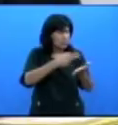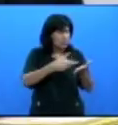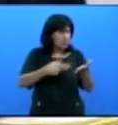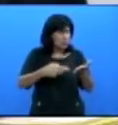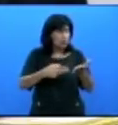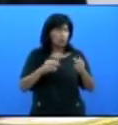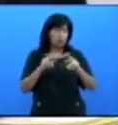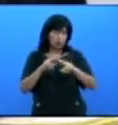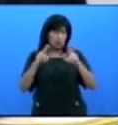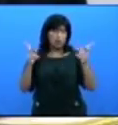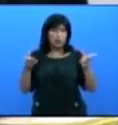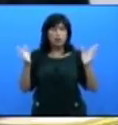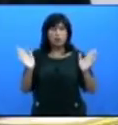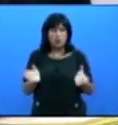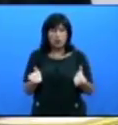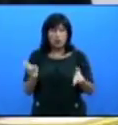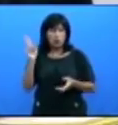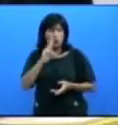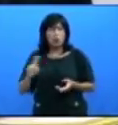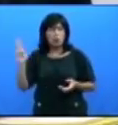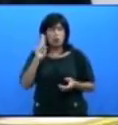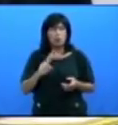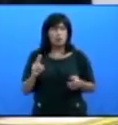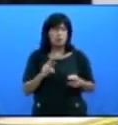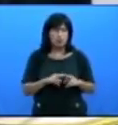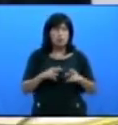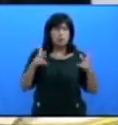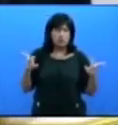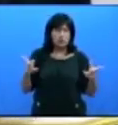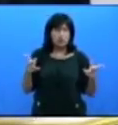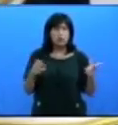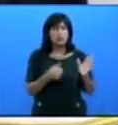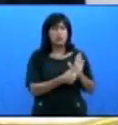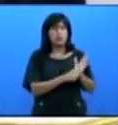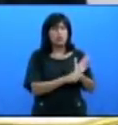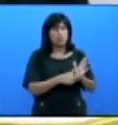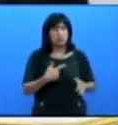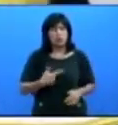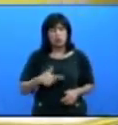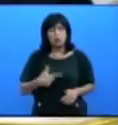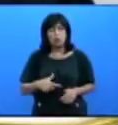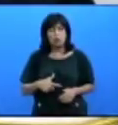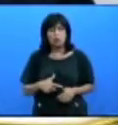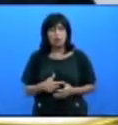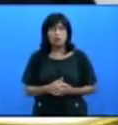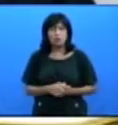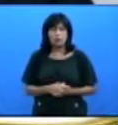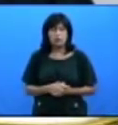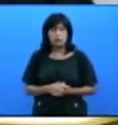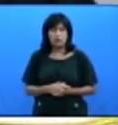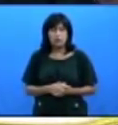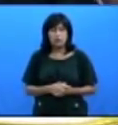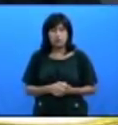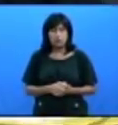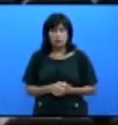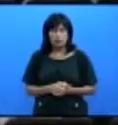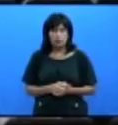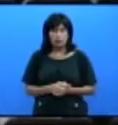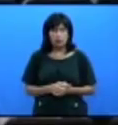7.277, de 9 de junho de 2010. Artigo 2º. Esta lei entra em vigor na data de sua